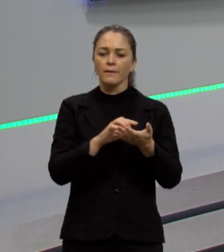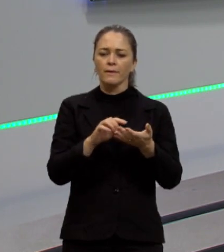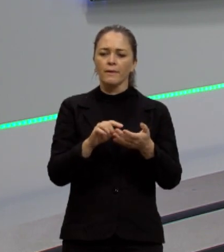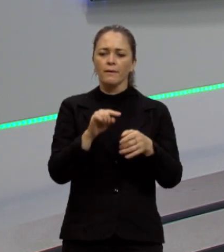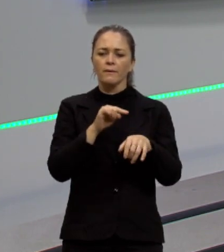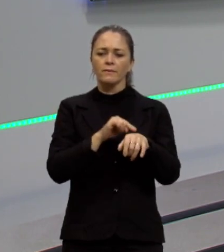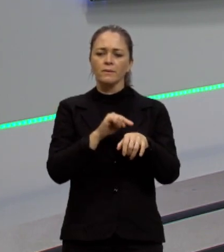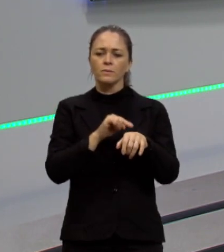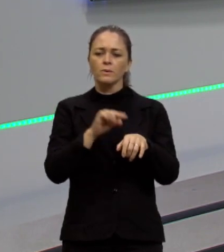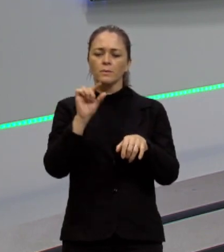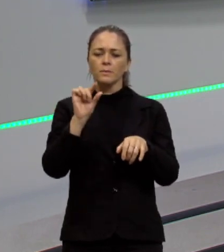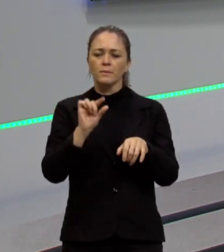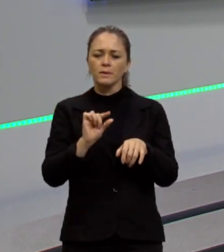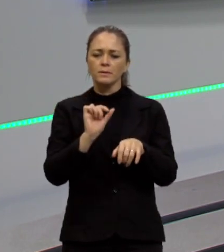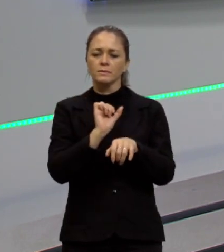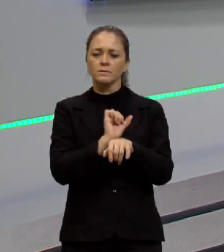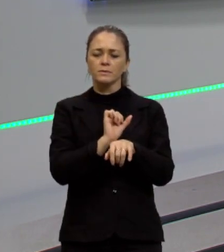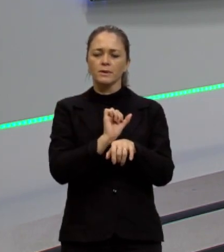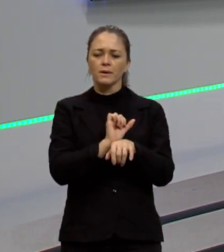de espera em minutos.